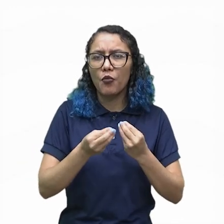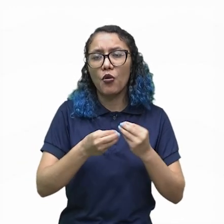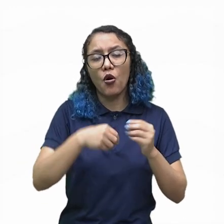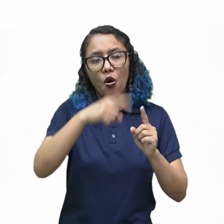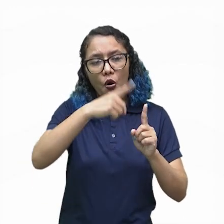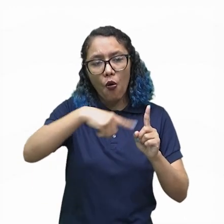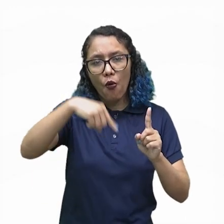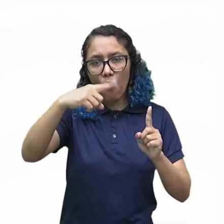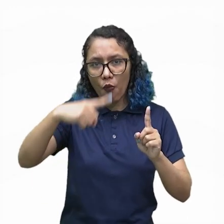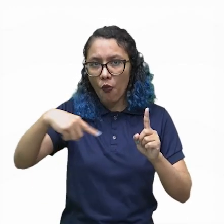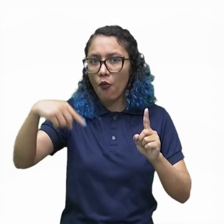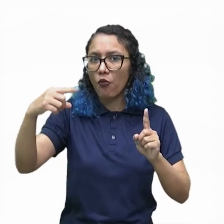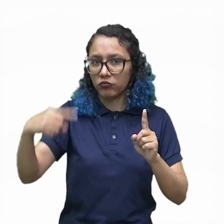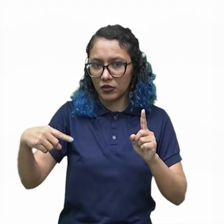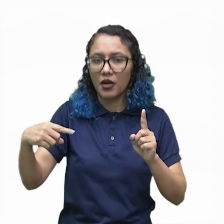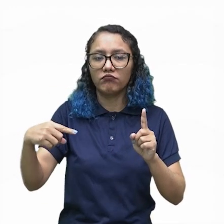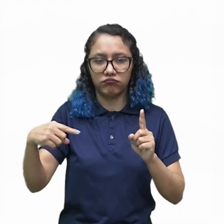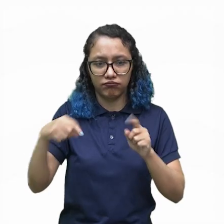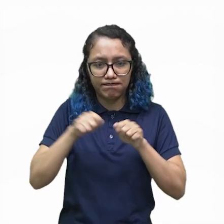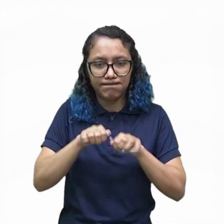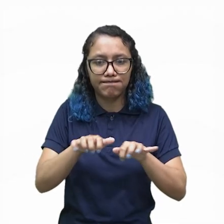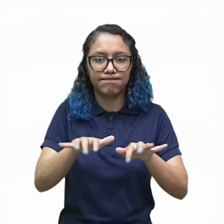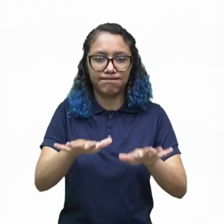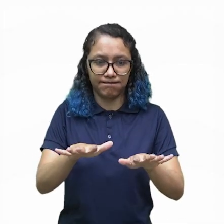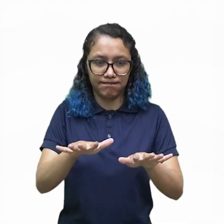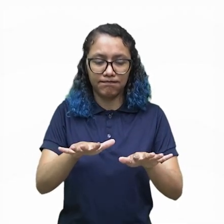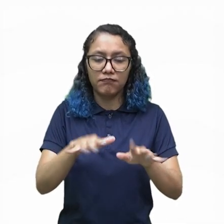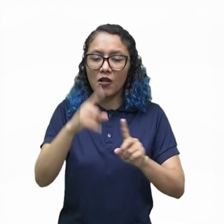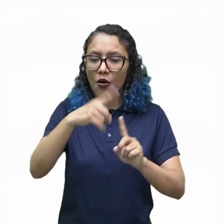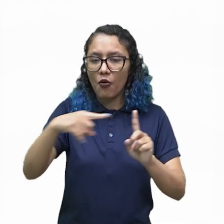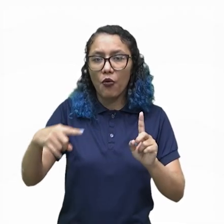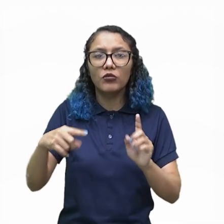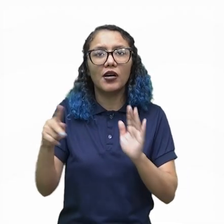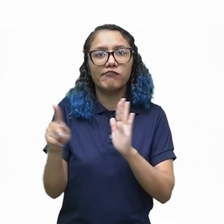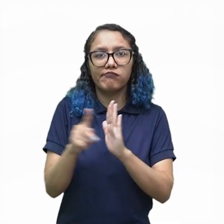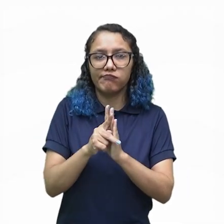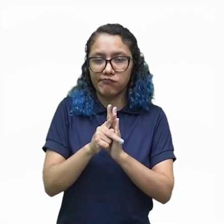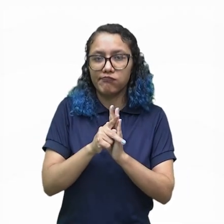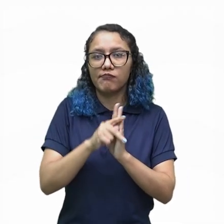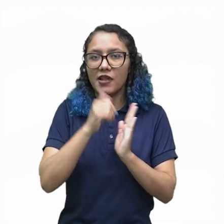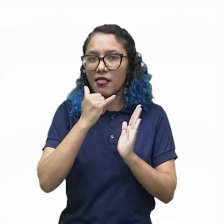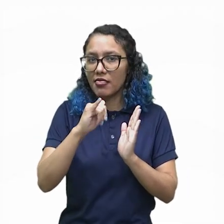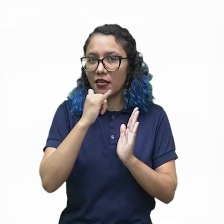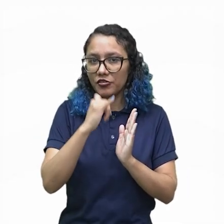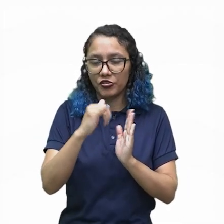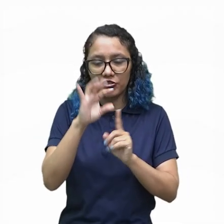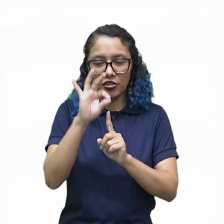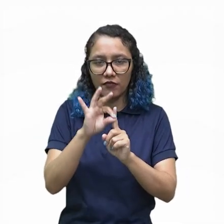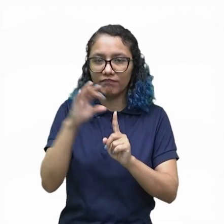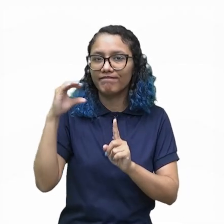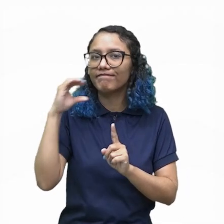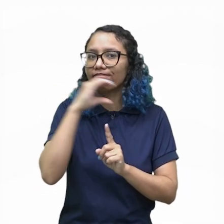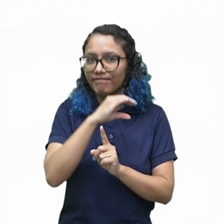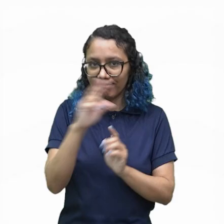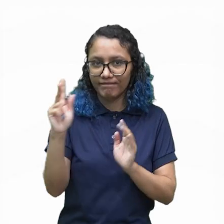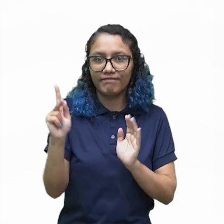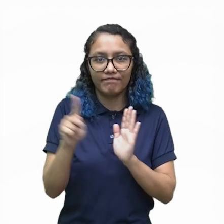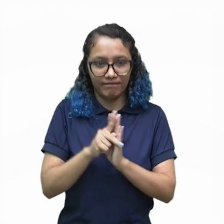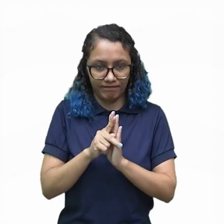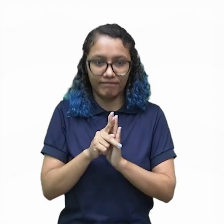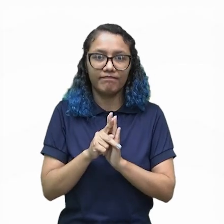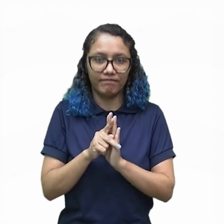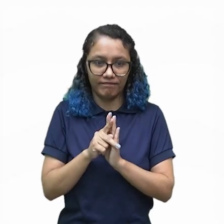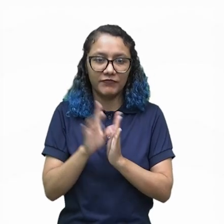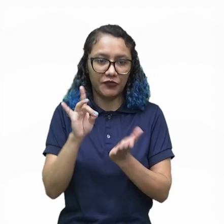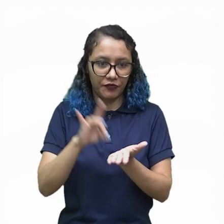ondas eletromagnéticas, e essa onda nada mais é do que a própria energia térmica, né, o próprio calor, tá?